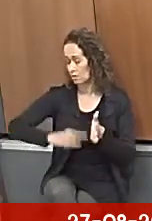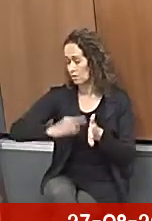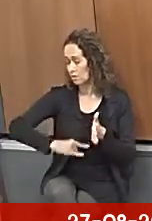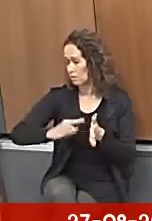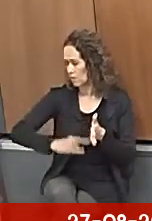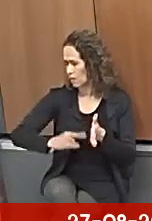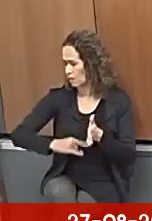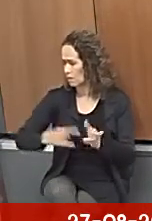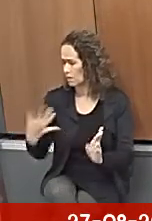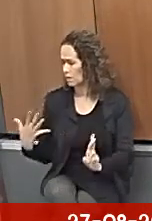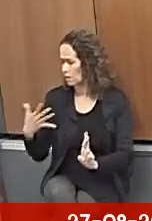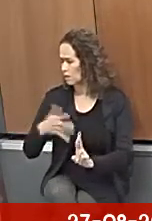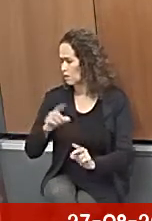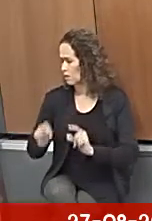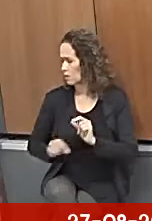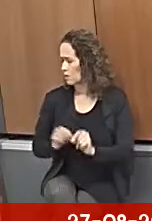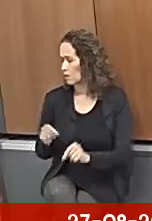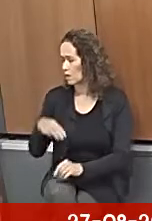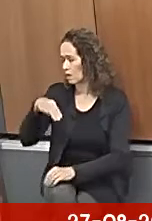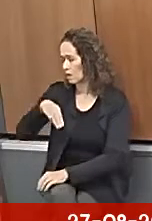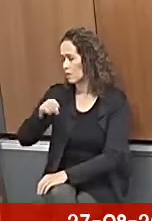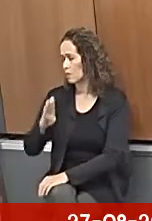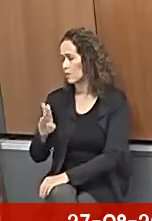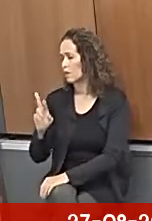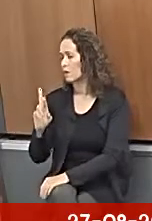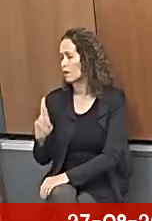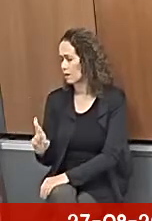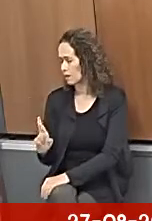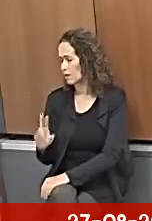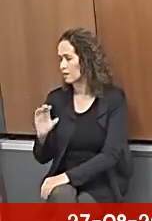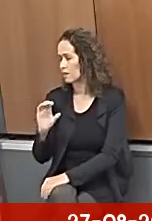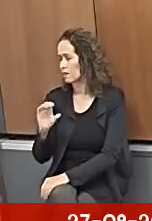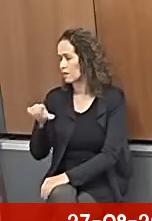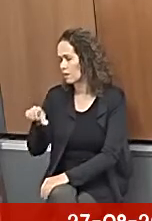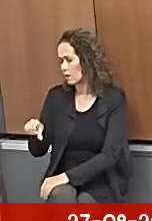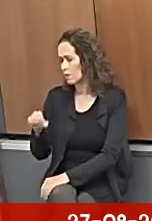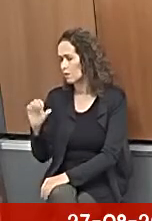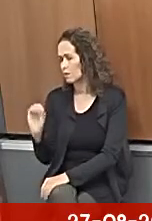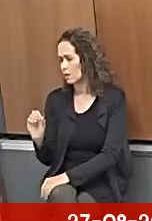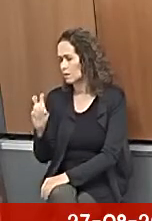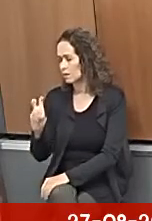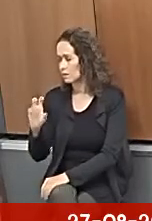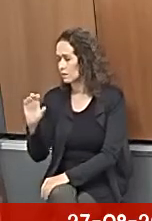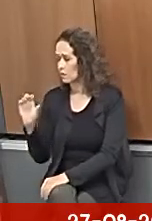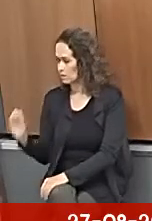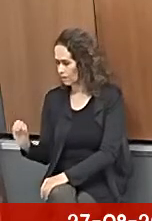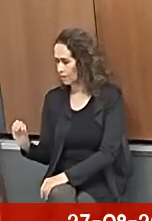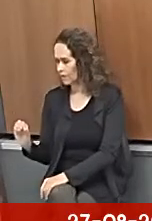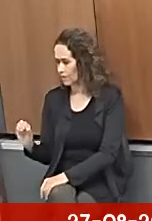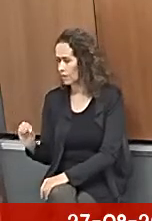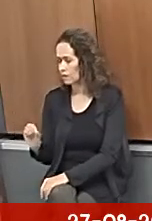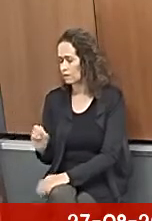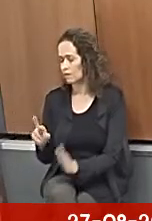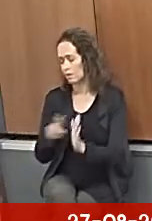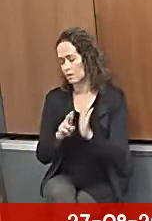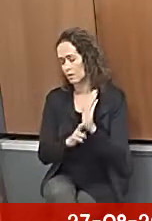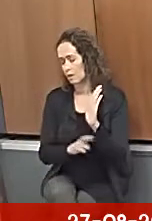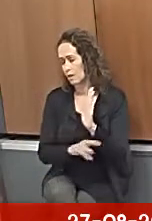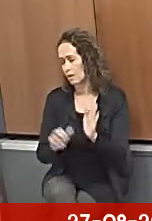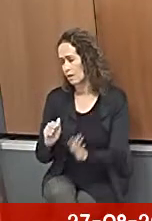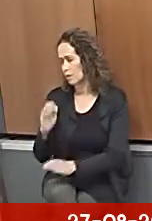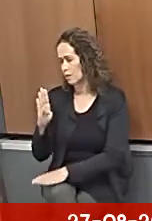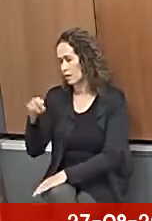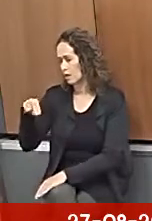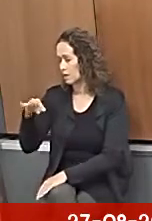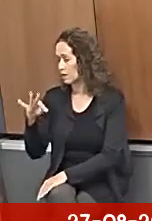básica a nbr 9050 que já havia citado é que a normativa da abnt ea lei